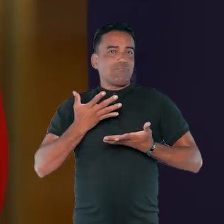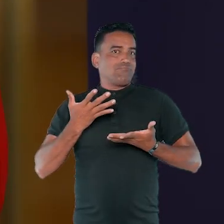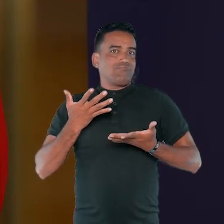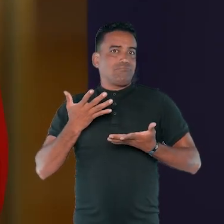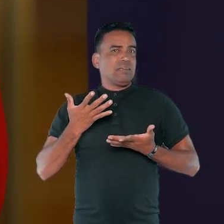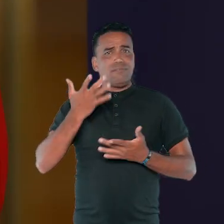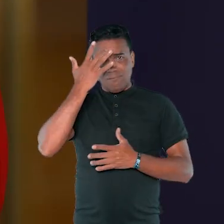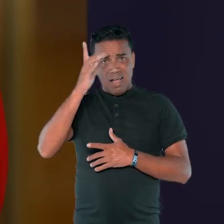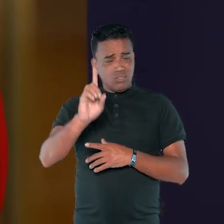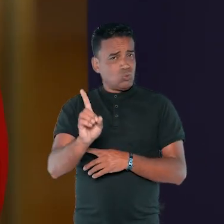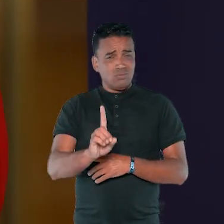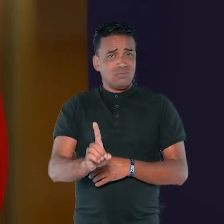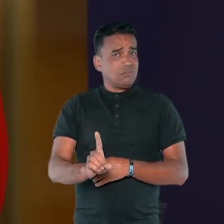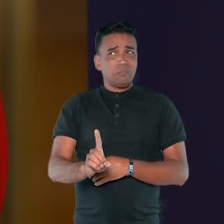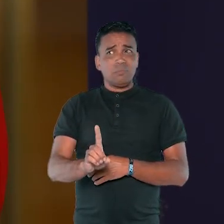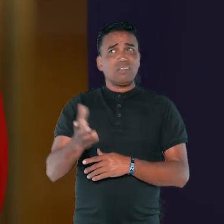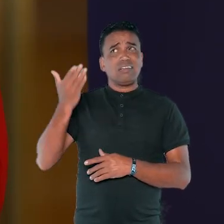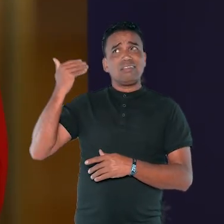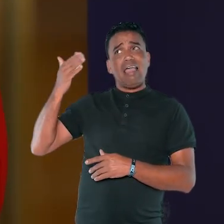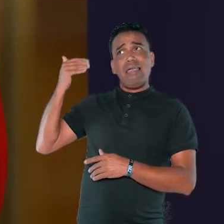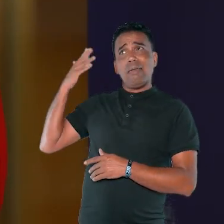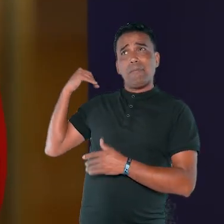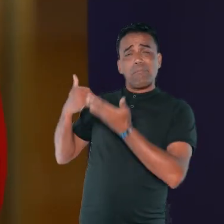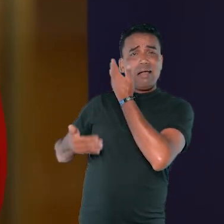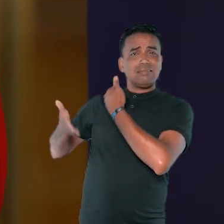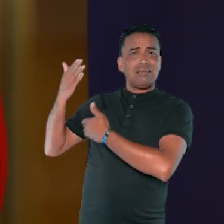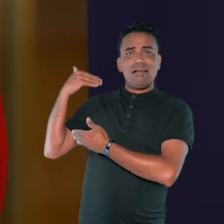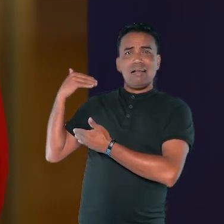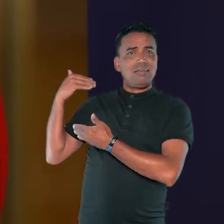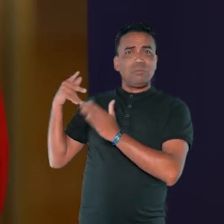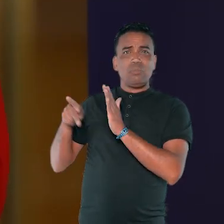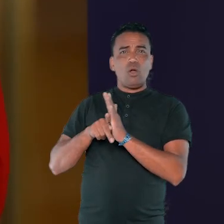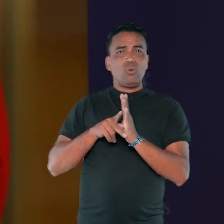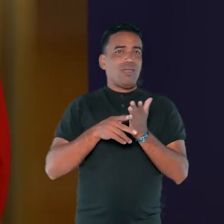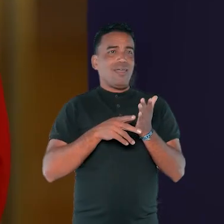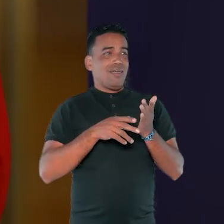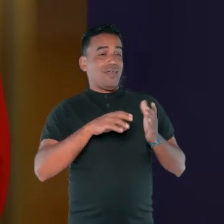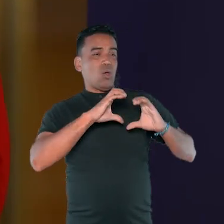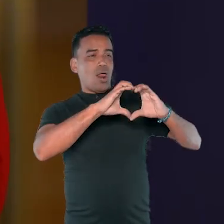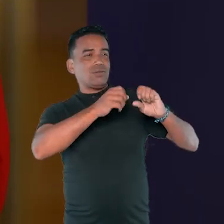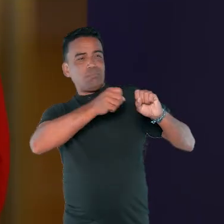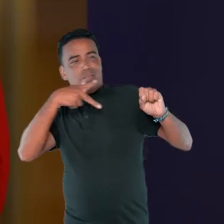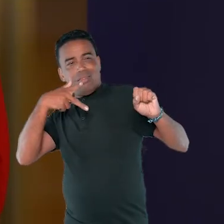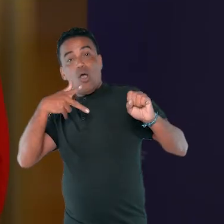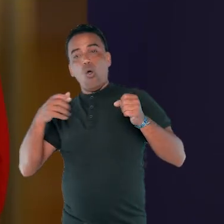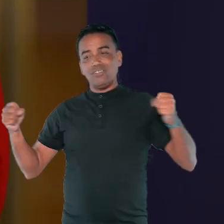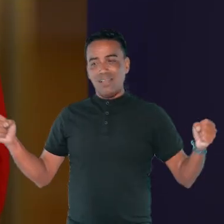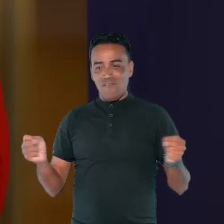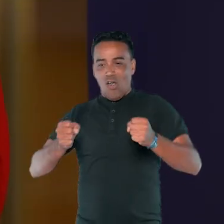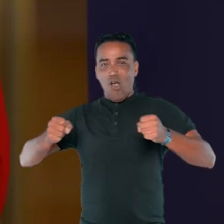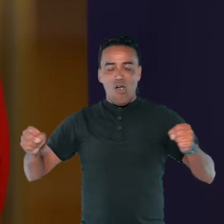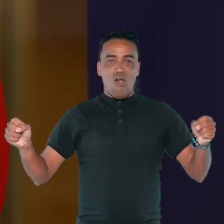Fácil não era apenas ao tempo das Arcádias, entre cupidos e sanfoninhas. Fácil